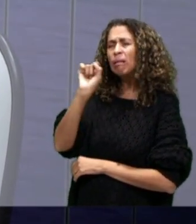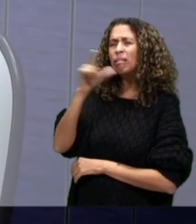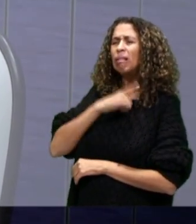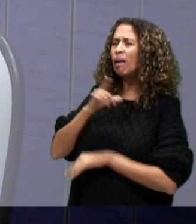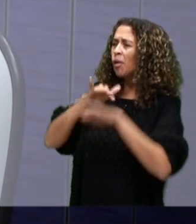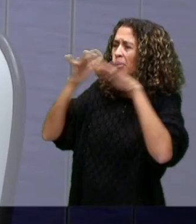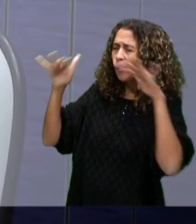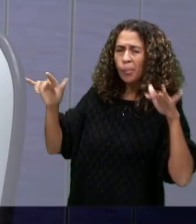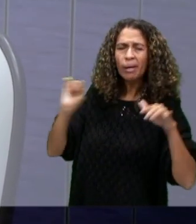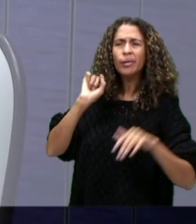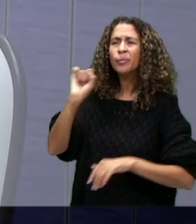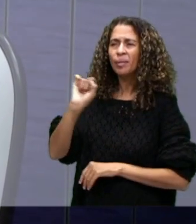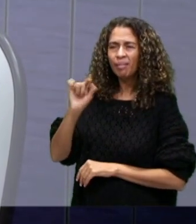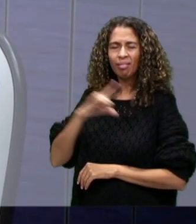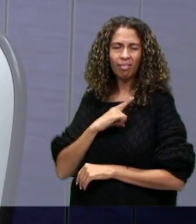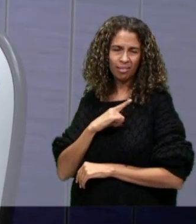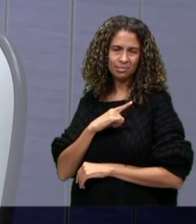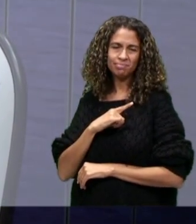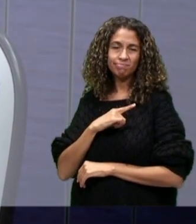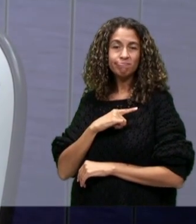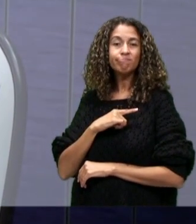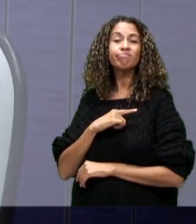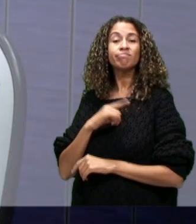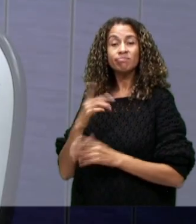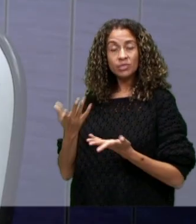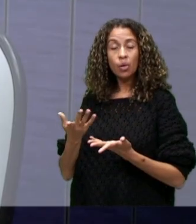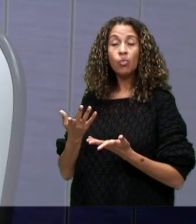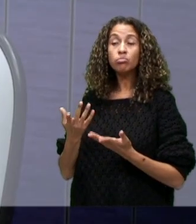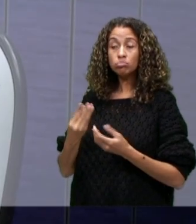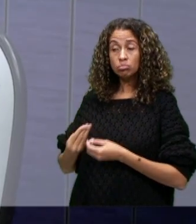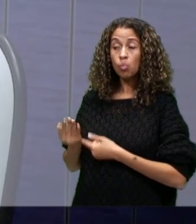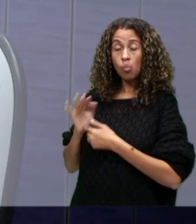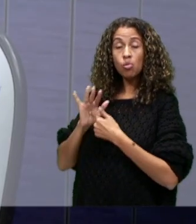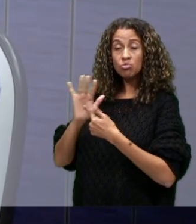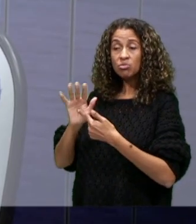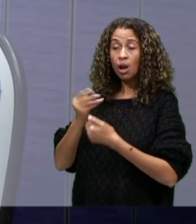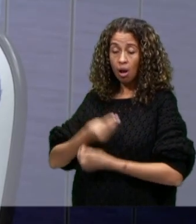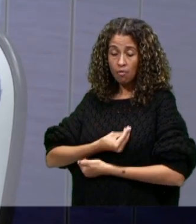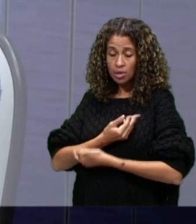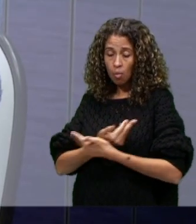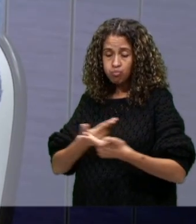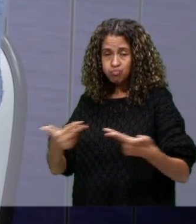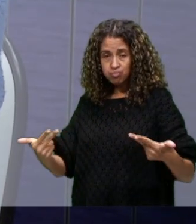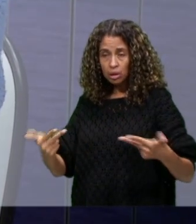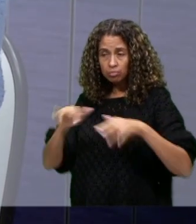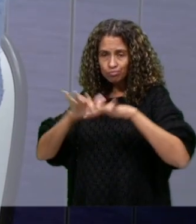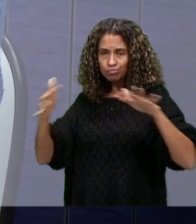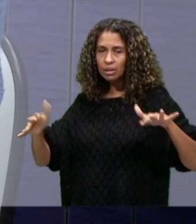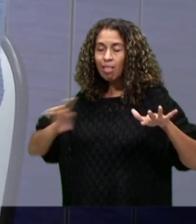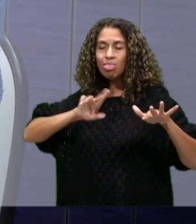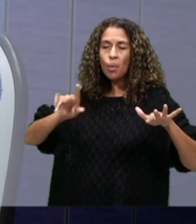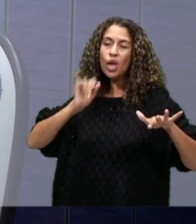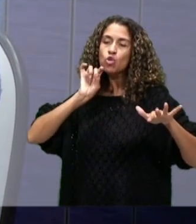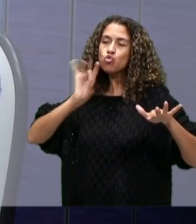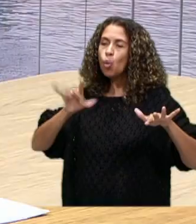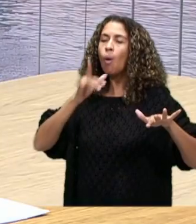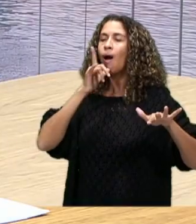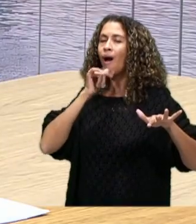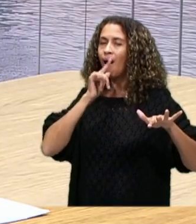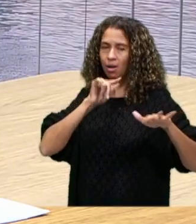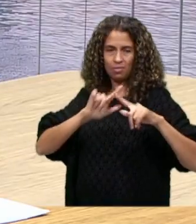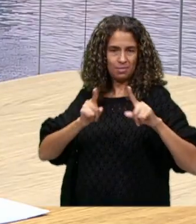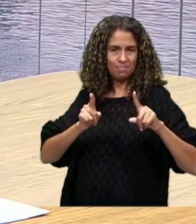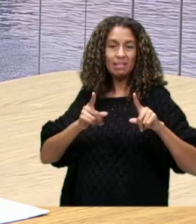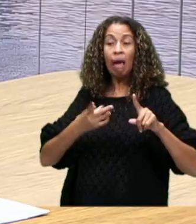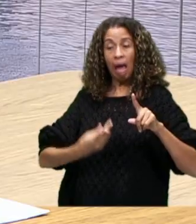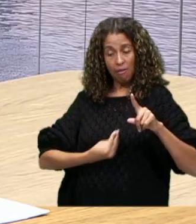mar? E é trazer um pouco, né, dessa biodiversidade marinha, da gente ver que o mar ele não é uma massa d'água, né? Ele é